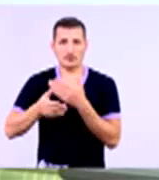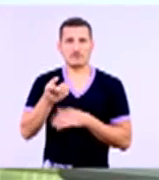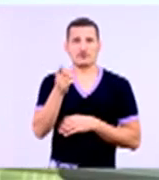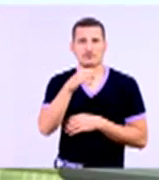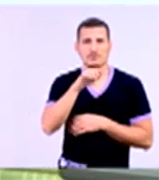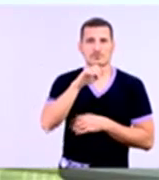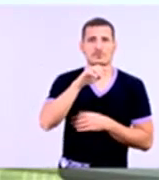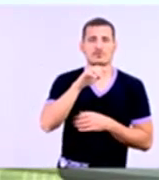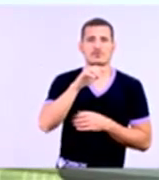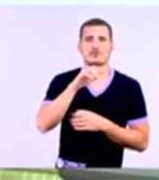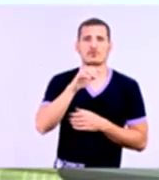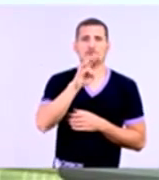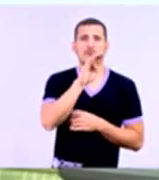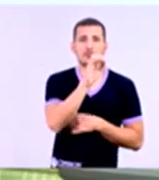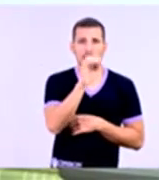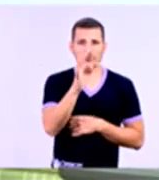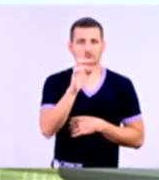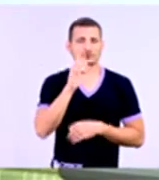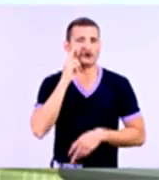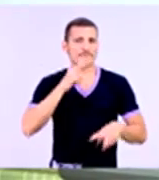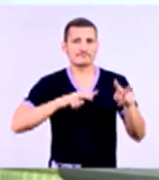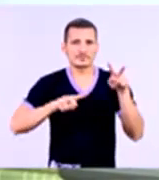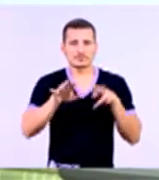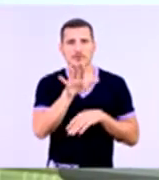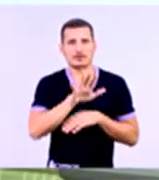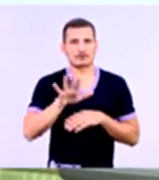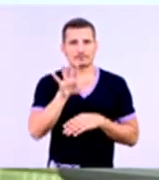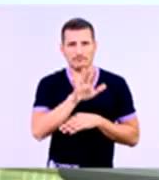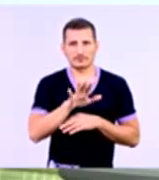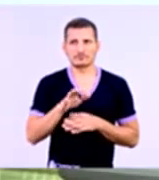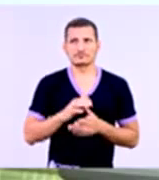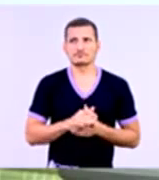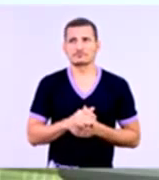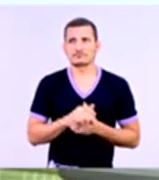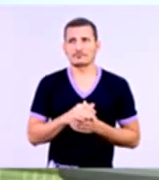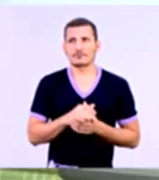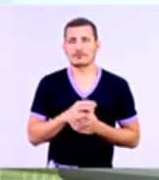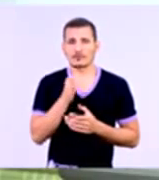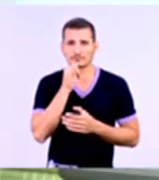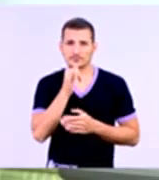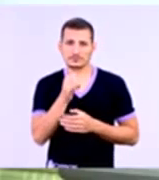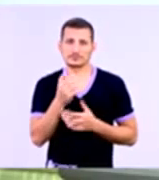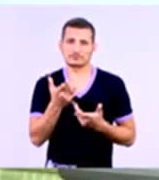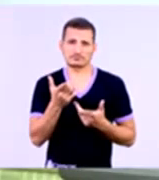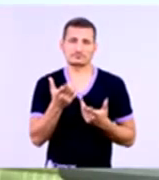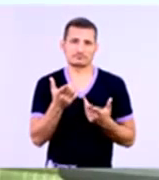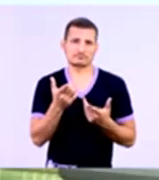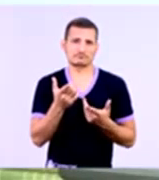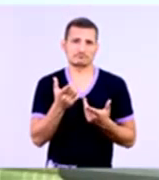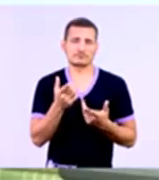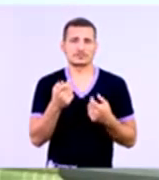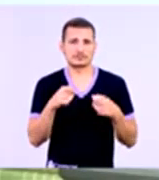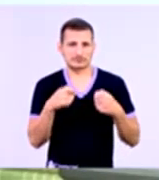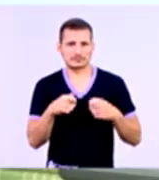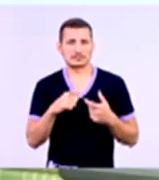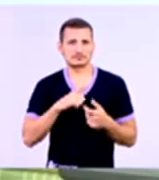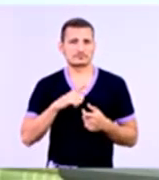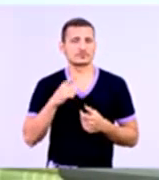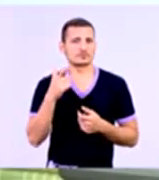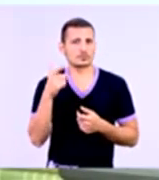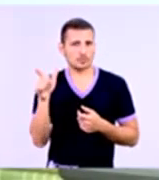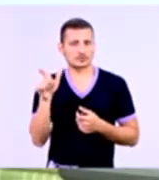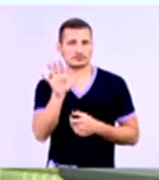de interface visual. Mas se eu tiver, por algum motivo, necessidade de utilizar uma outra